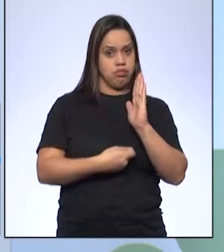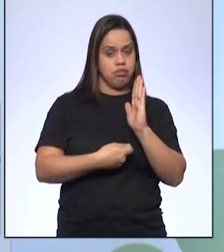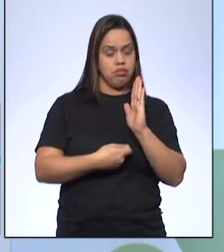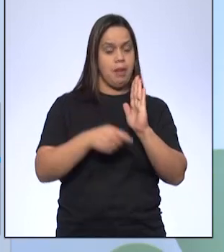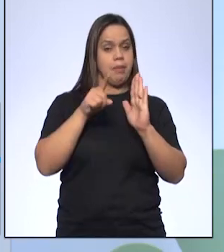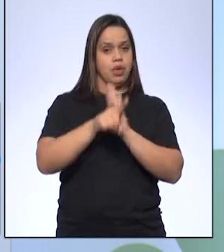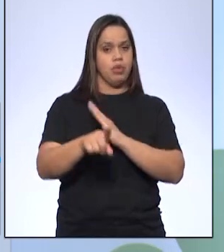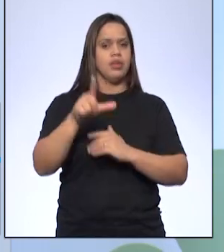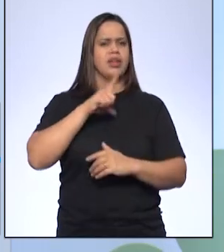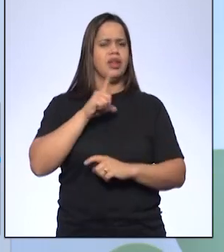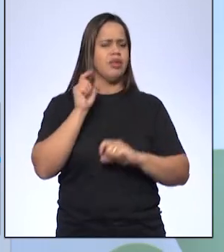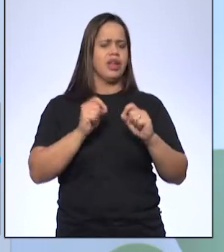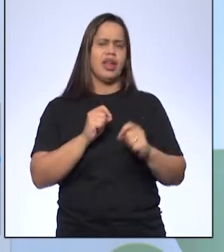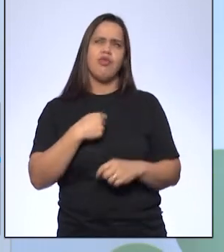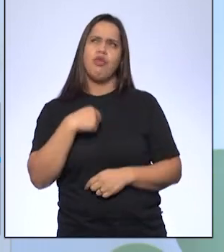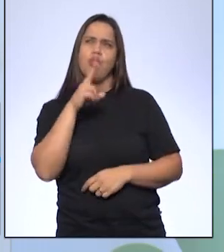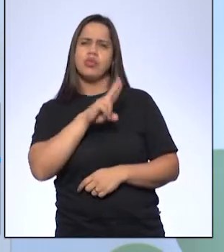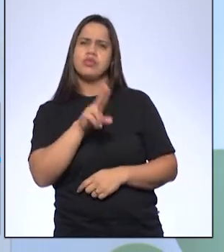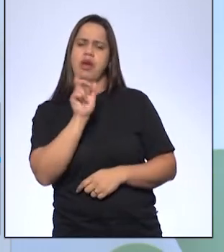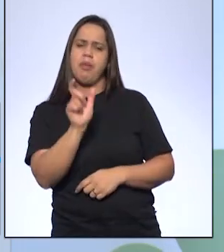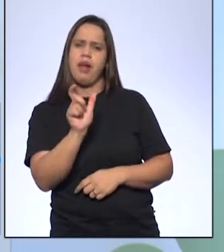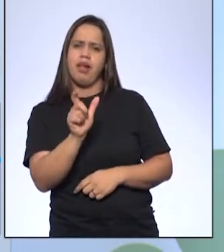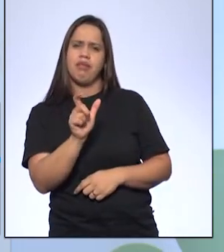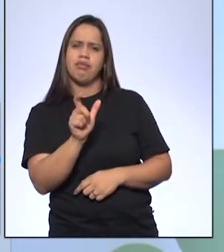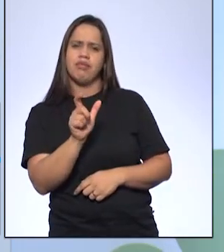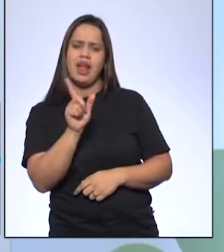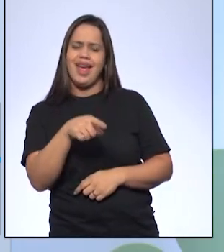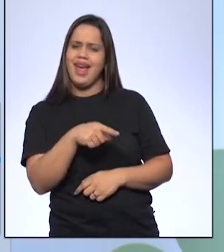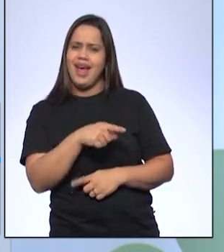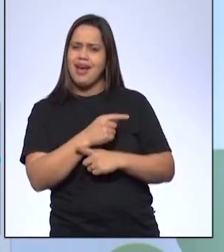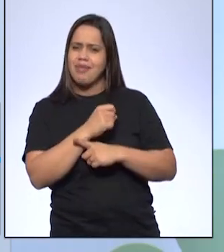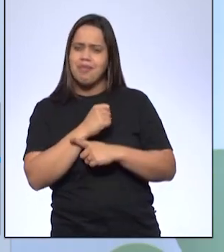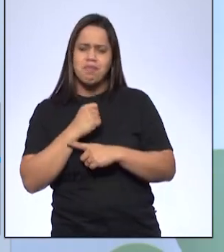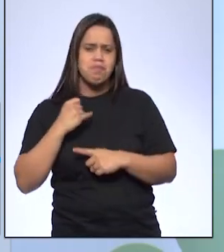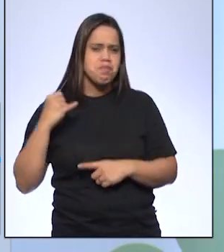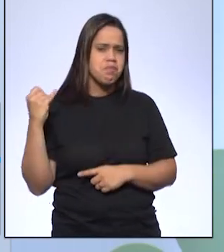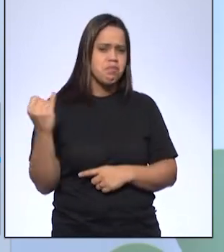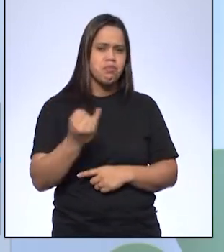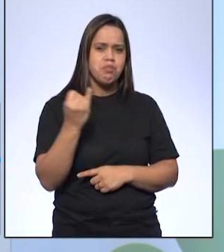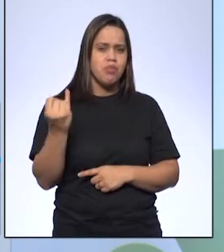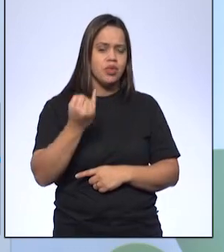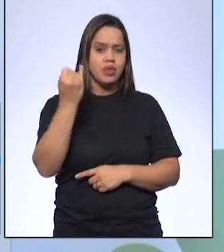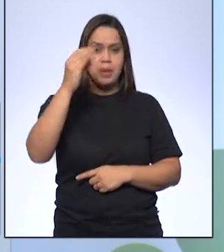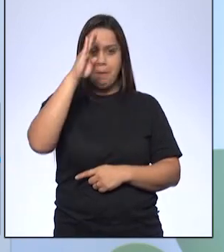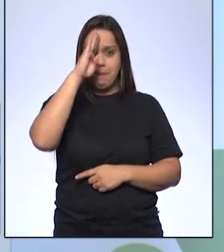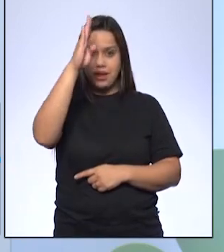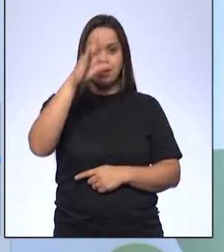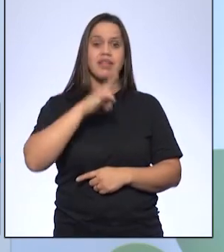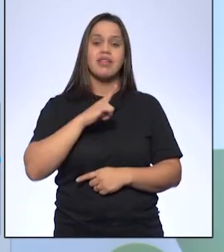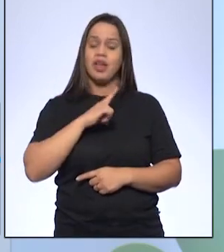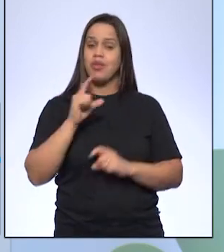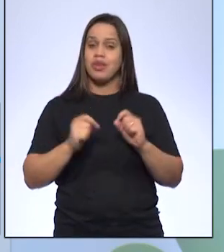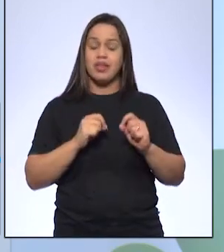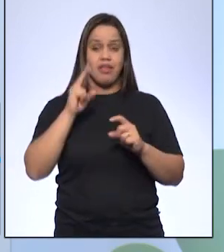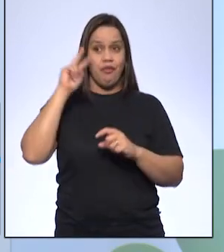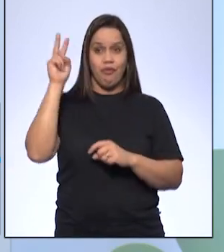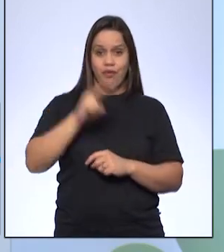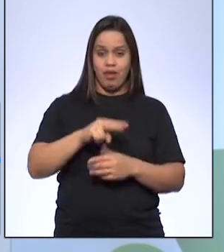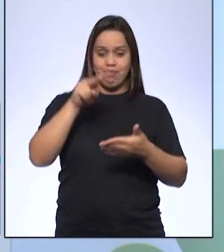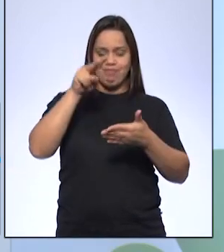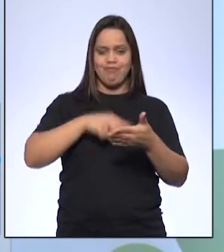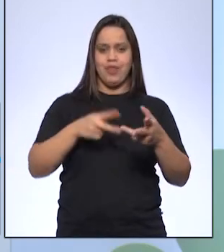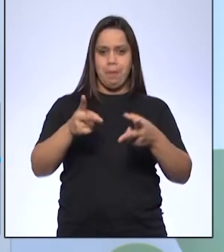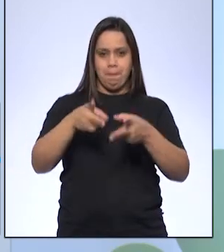ela é... Vou até usar esse termo, não sei, crucial, de certa forma, mas tem uma relevância, uma importância